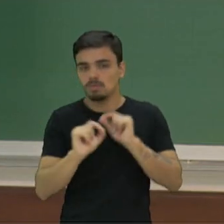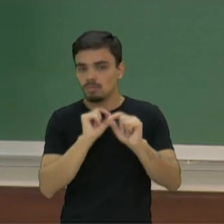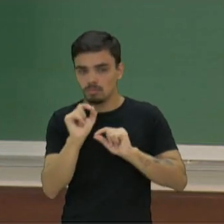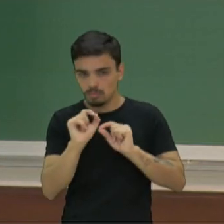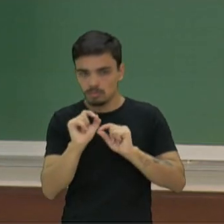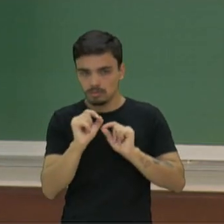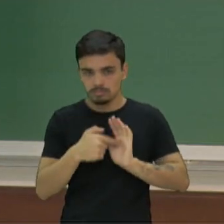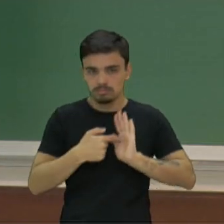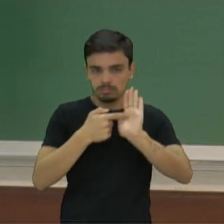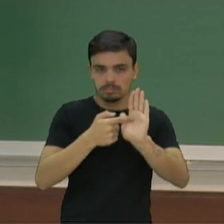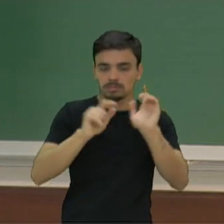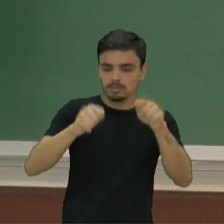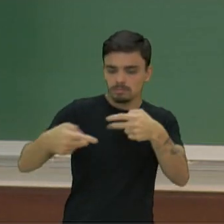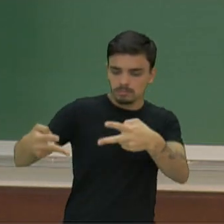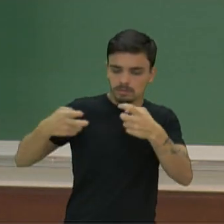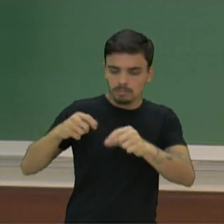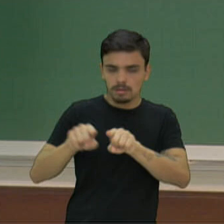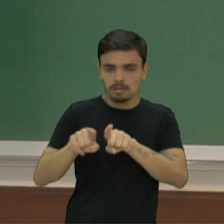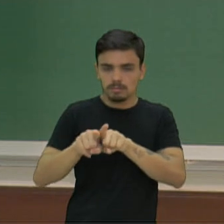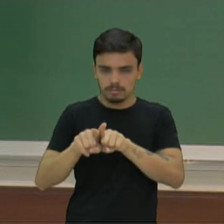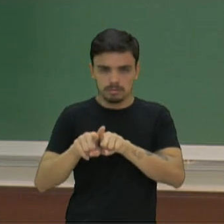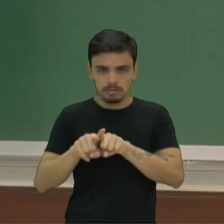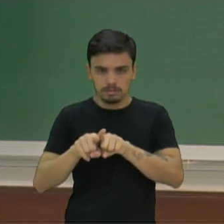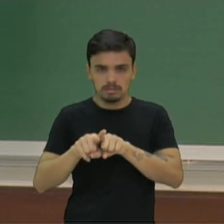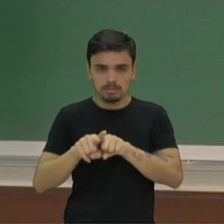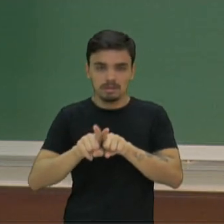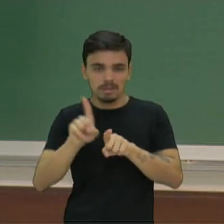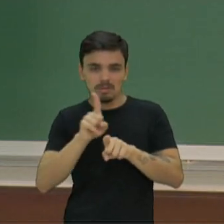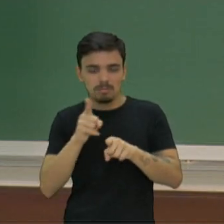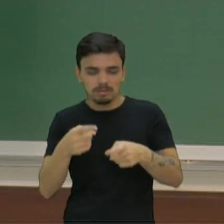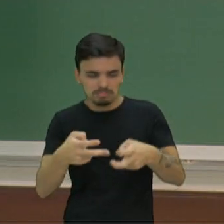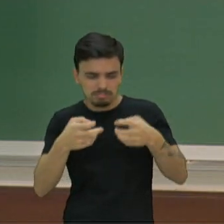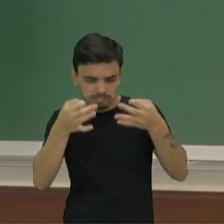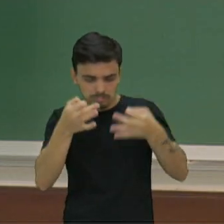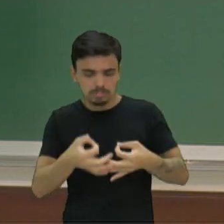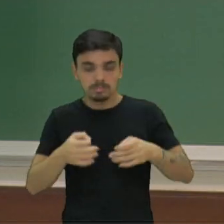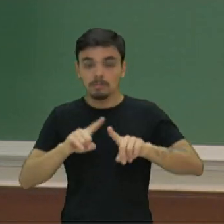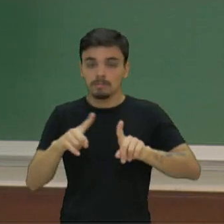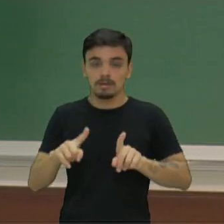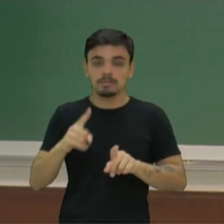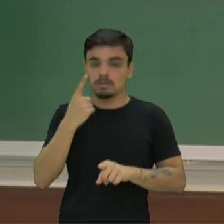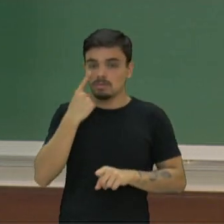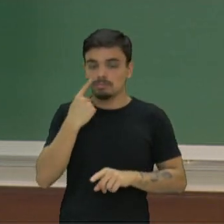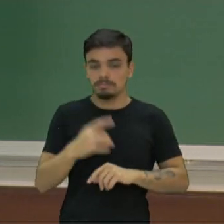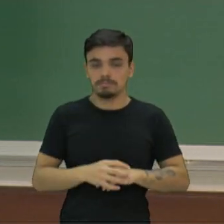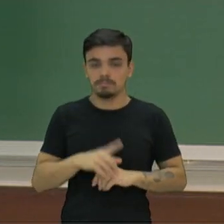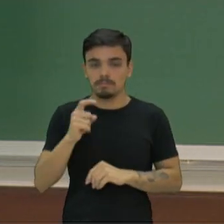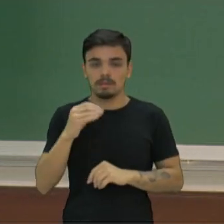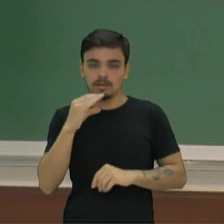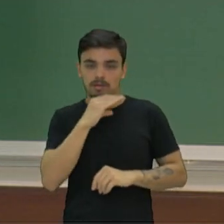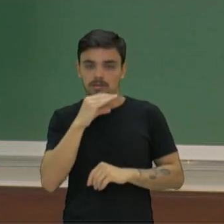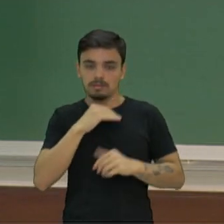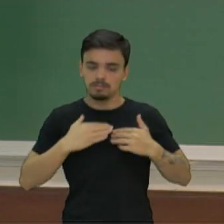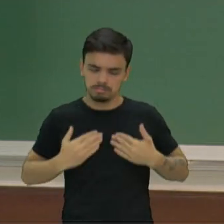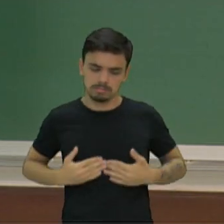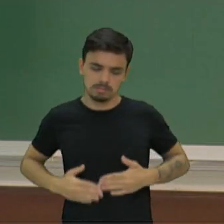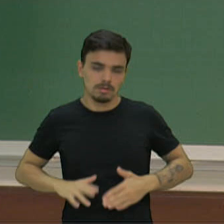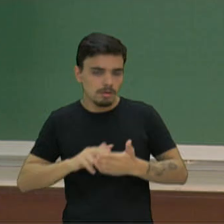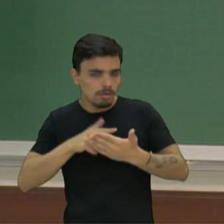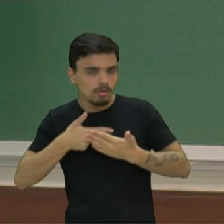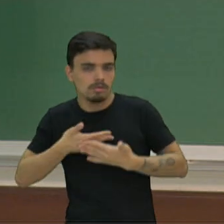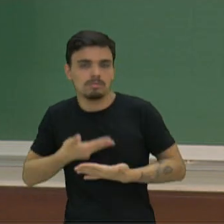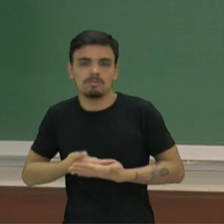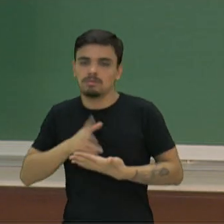ser observadas, podem ser medidas, mas não com muita precisão, tá? Seria a temperatura do corpo em repouso, a gente